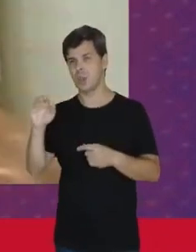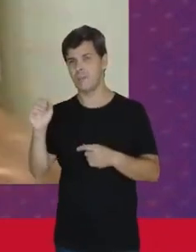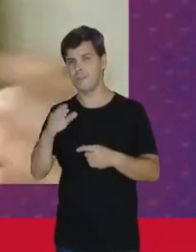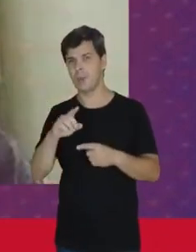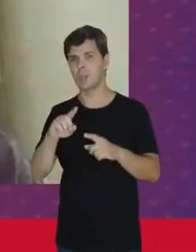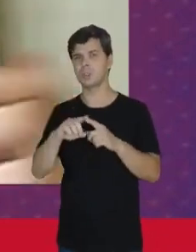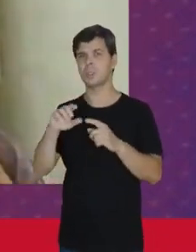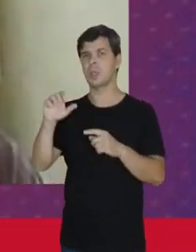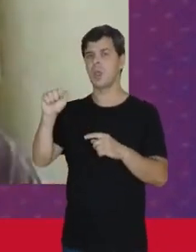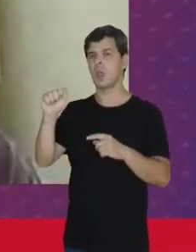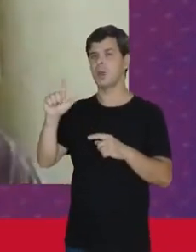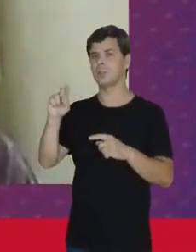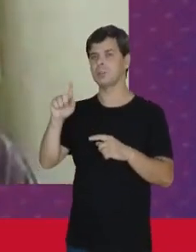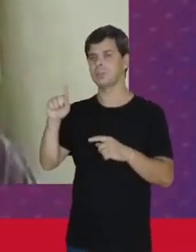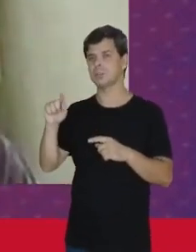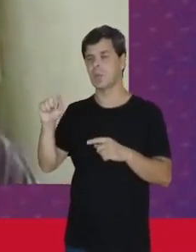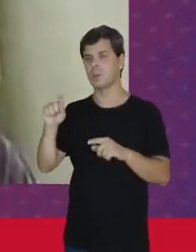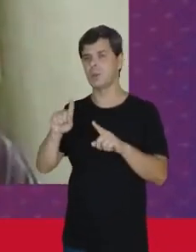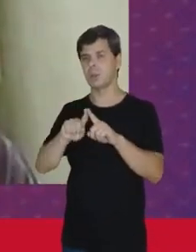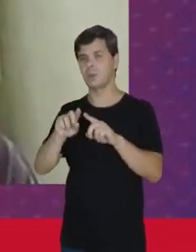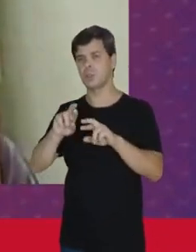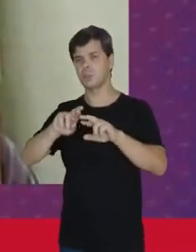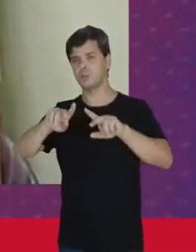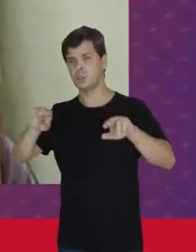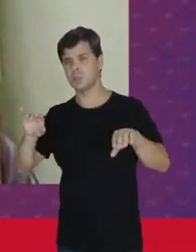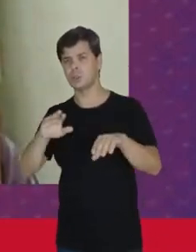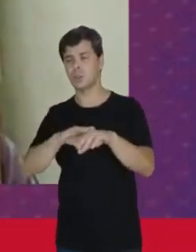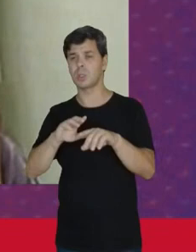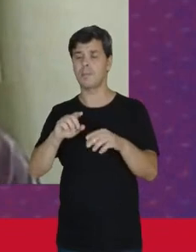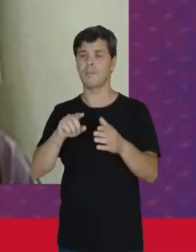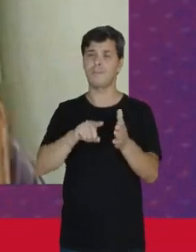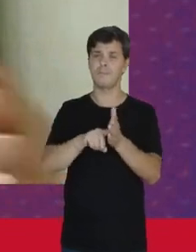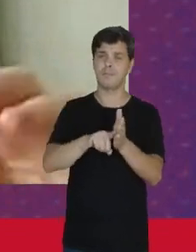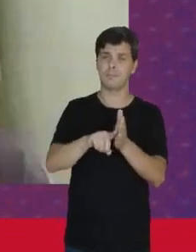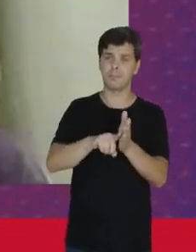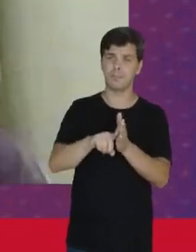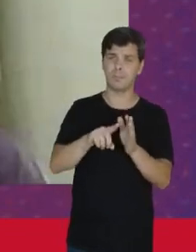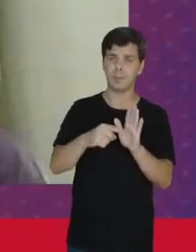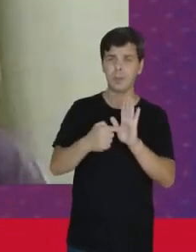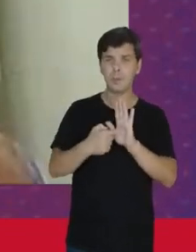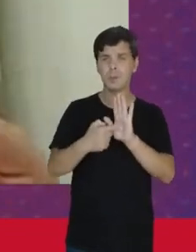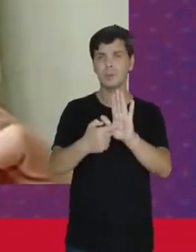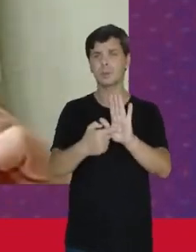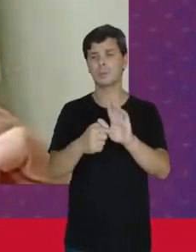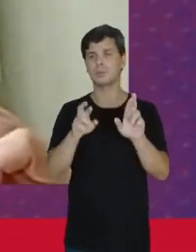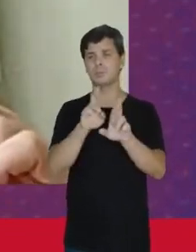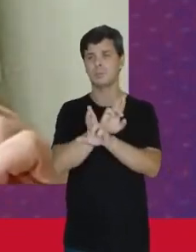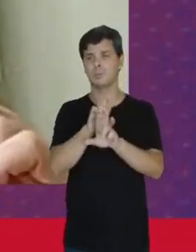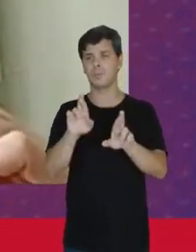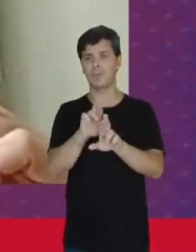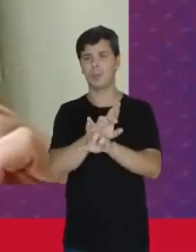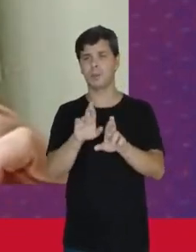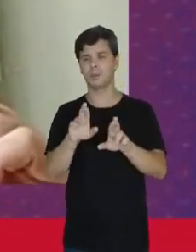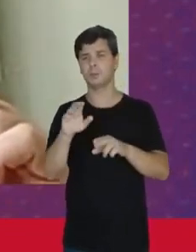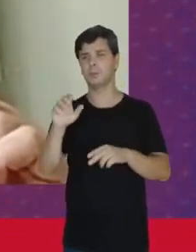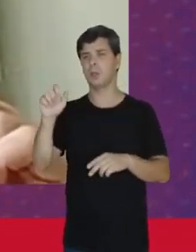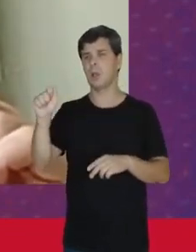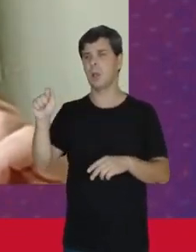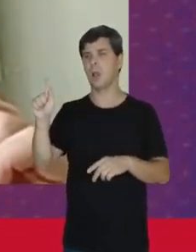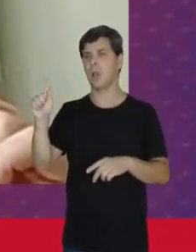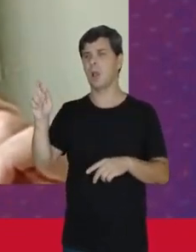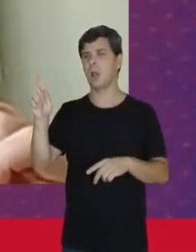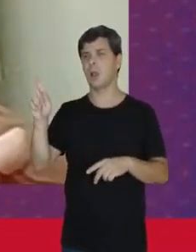diabetes, Alzheimer e outras doenças, né, que estão sendo pesquisadas, demonstrada essa relação, né, dos agrotóxicos